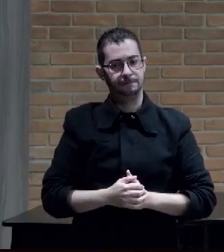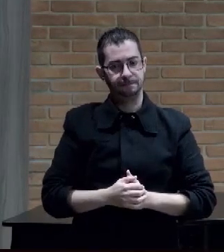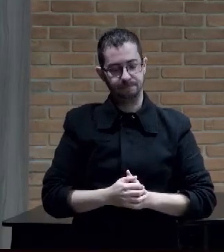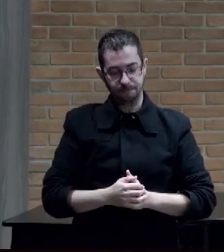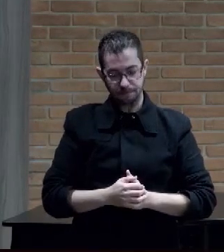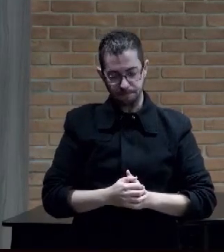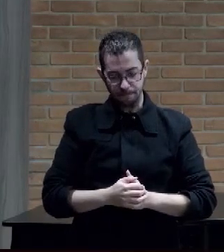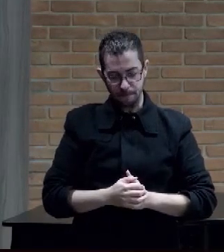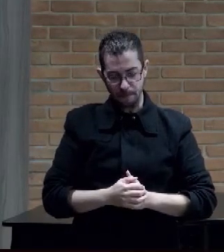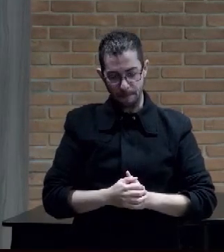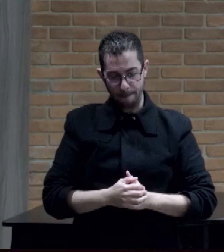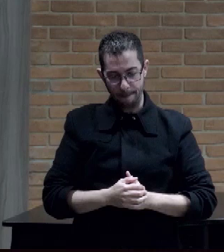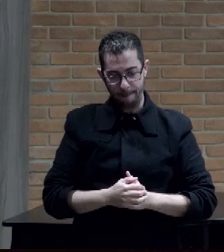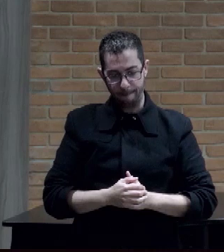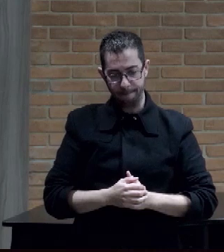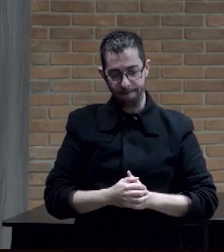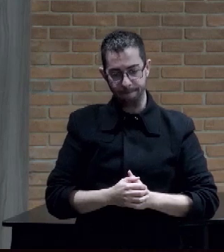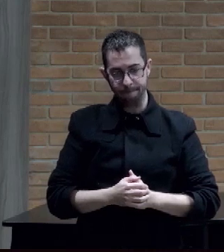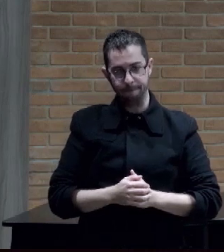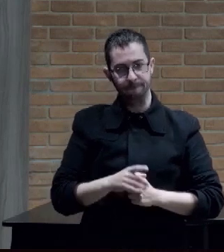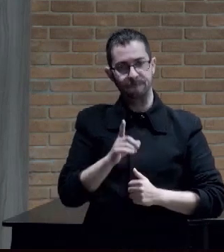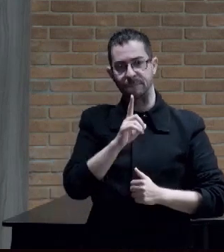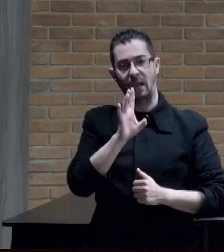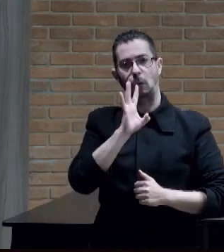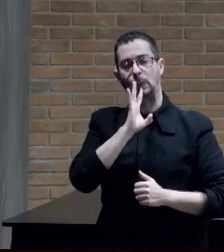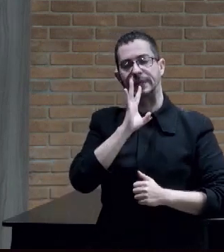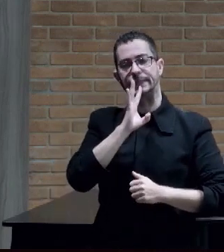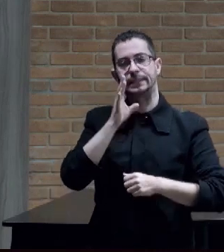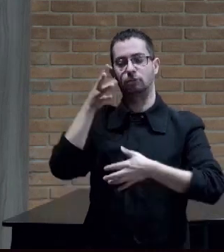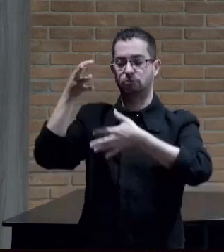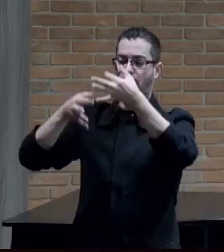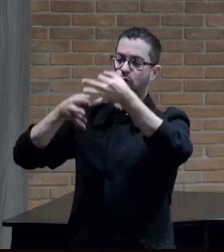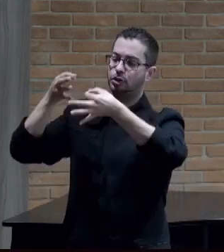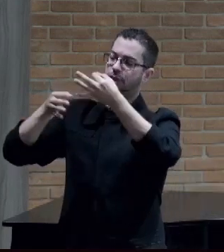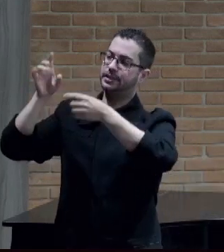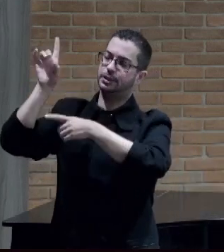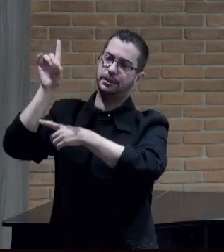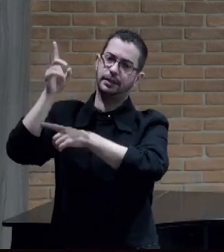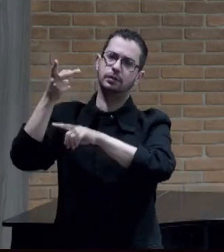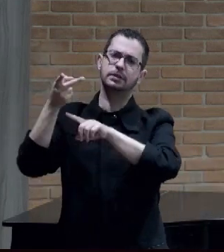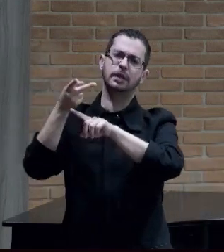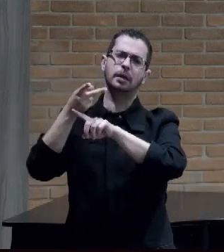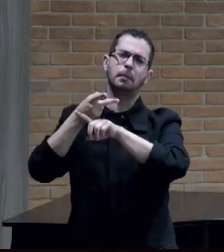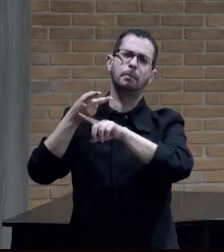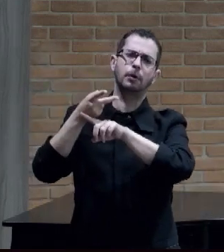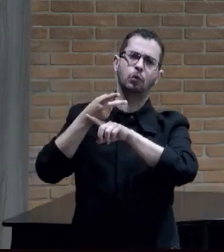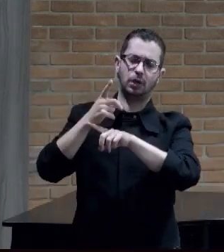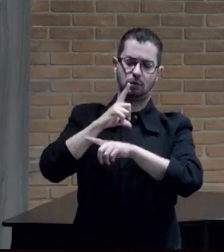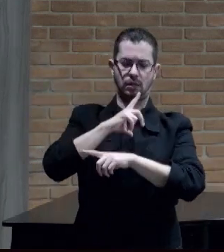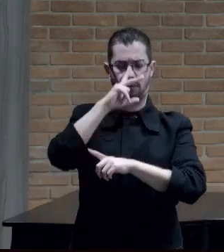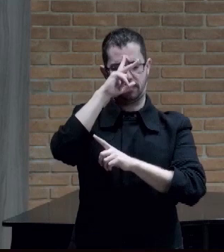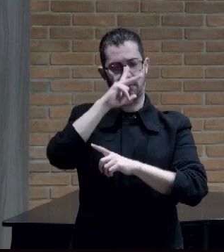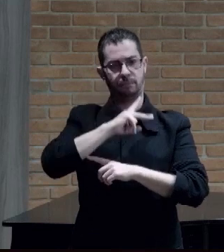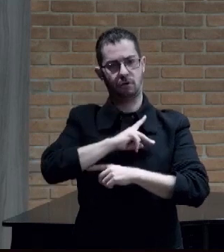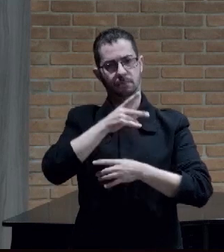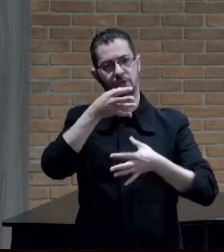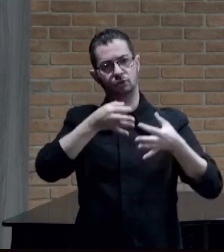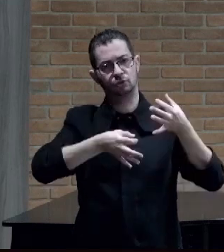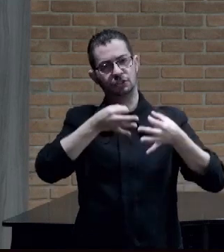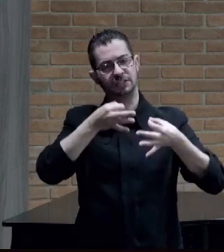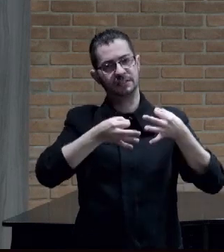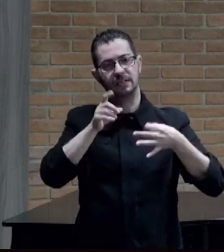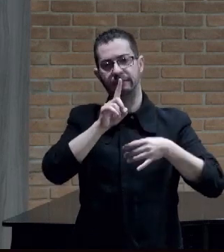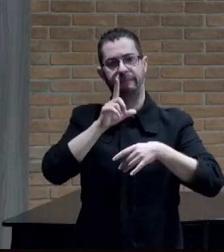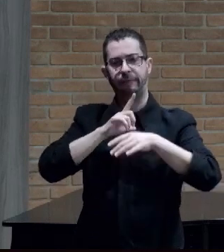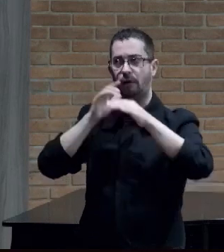Porquanto, desconhecendo a justiça de Deus e procurando estabelecer a sua própria, não se